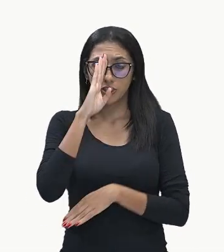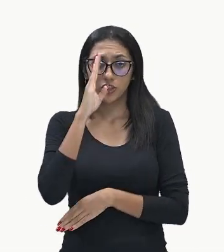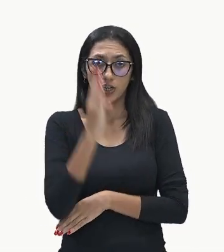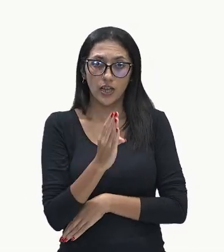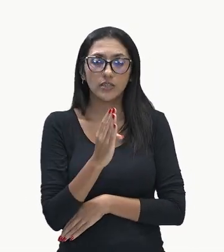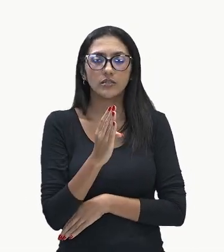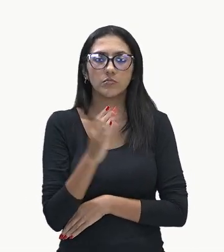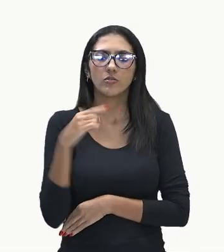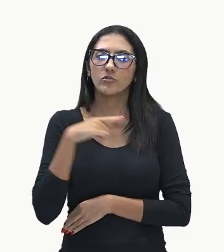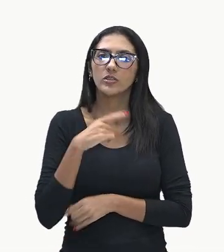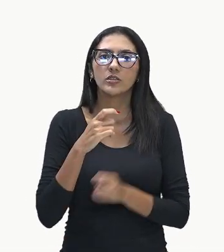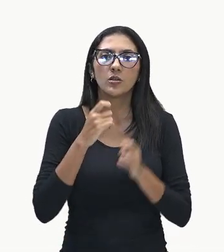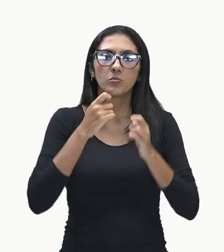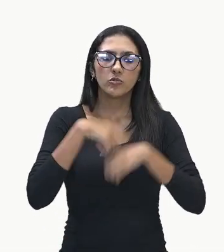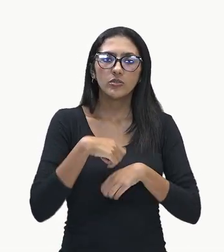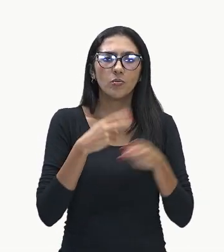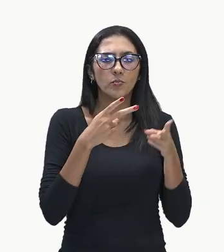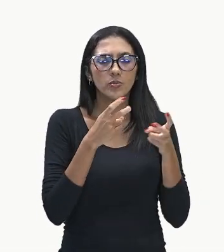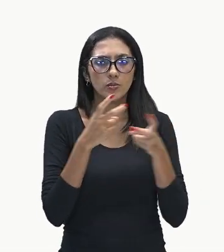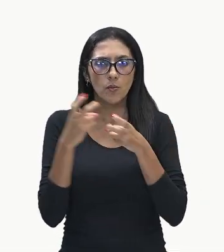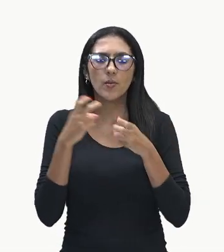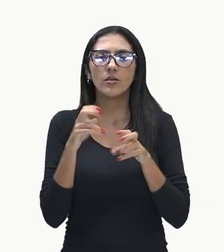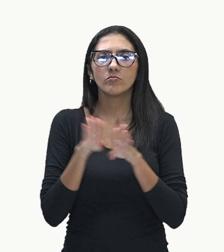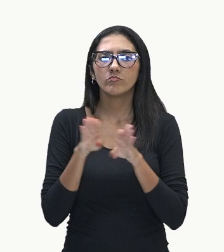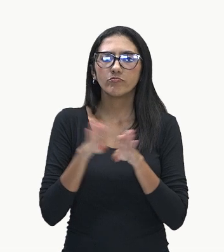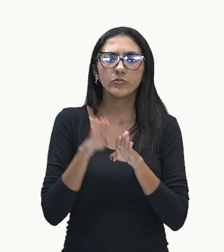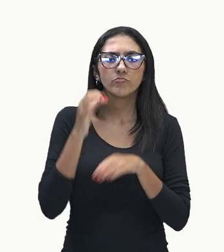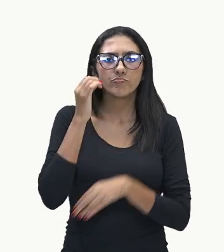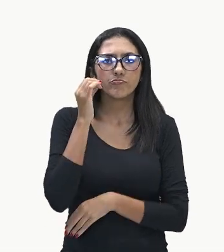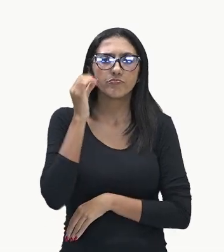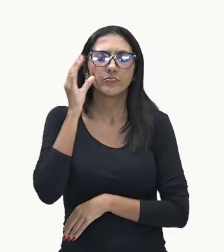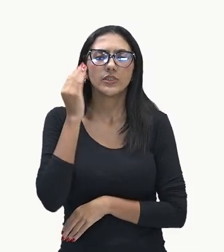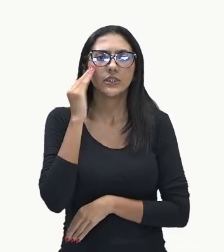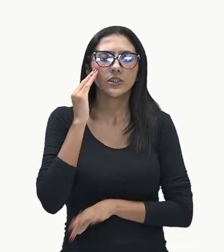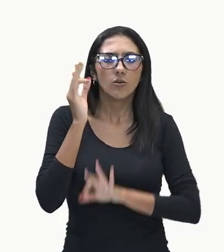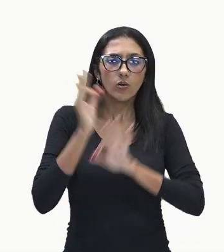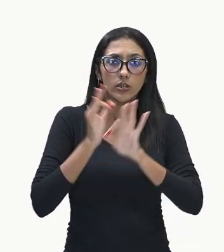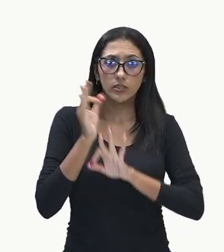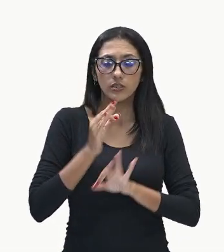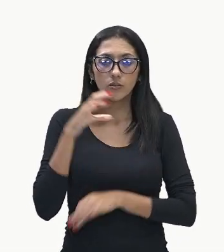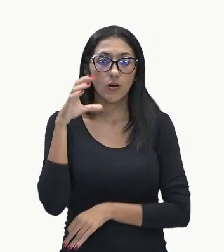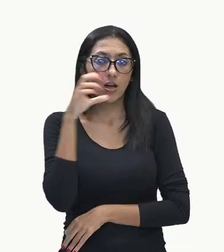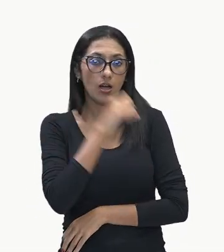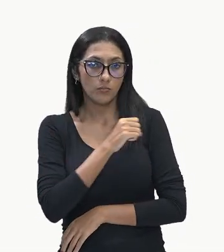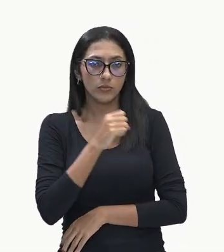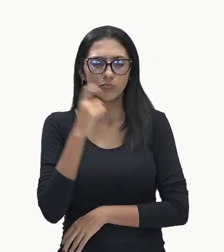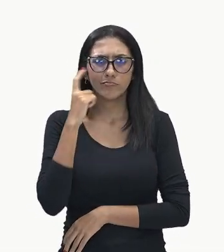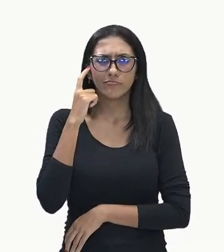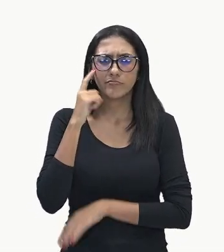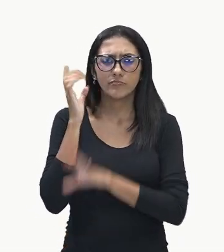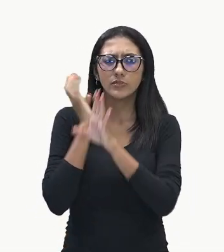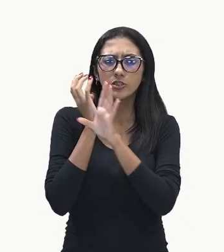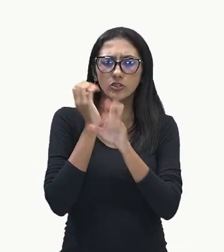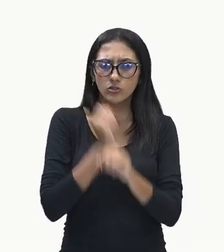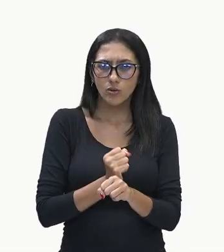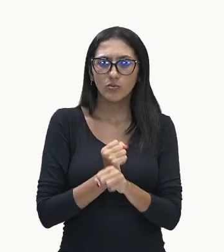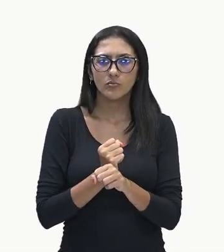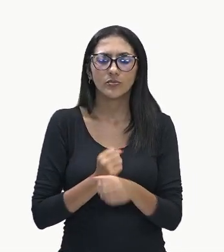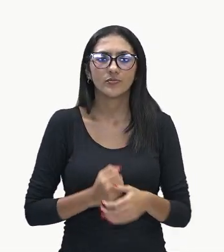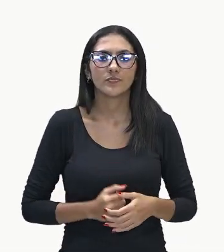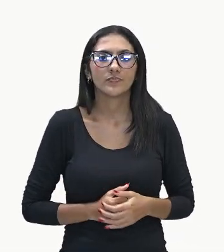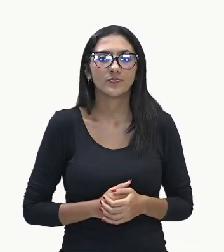que você possa aí até desenvolver melhor agora os cálculos mentalmente, se conseguir, se ainda não estiver muito